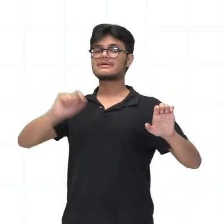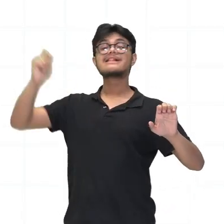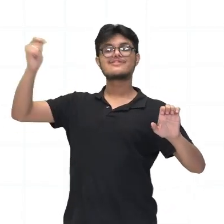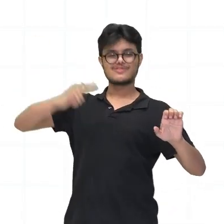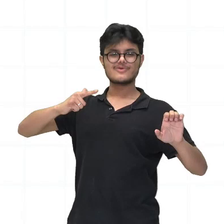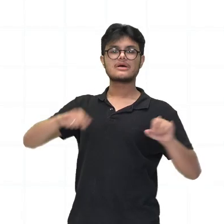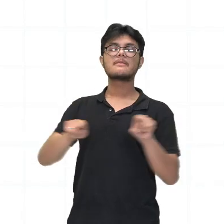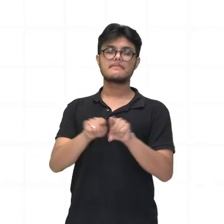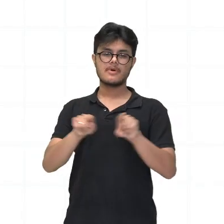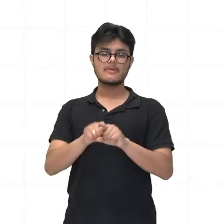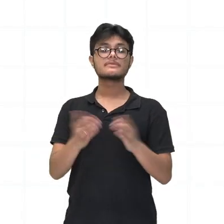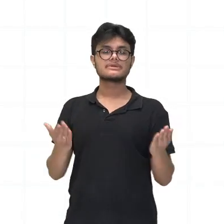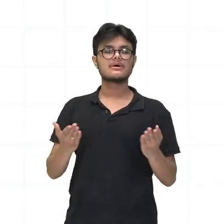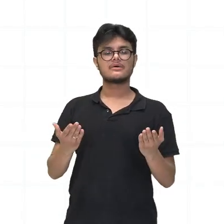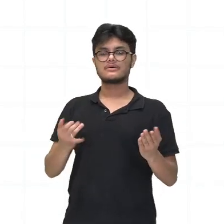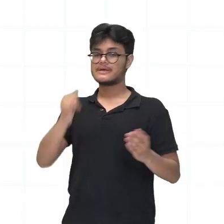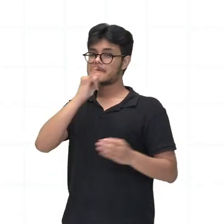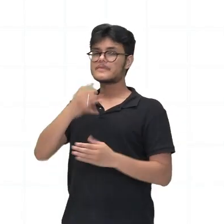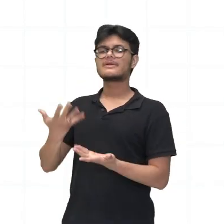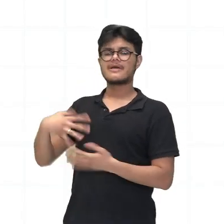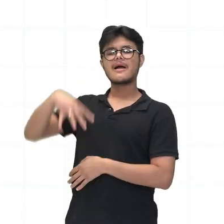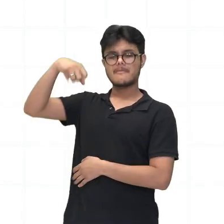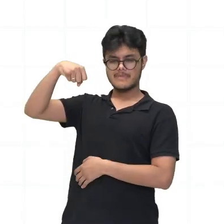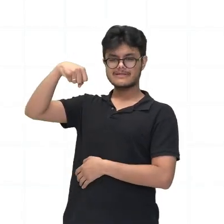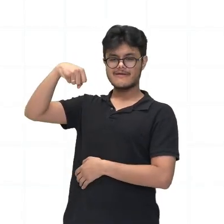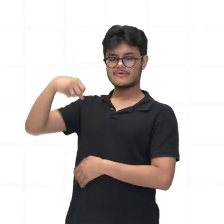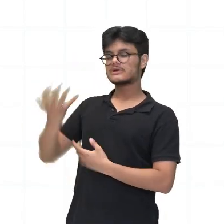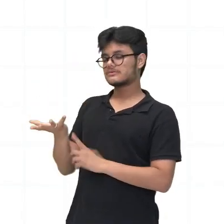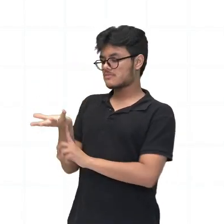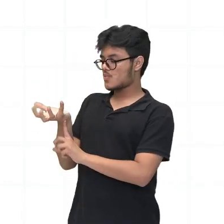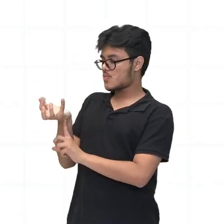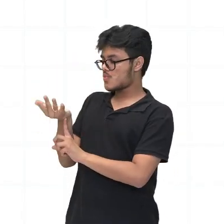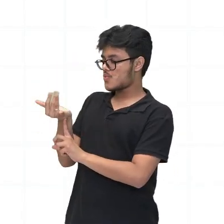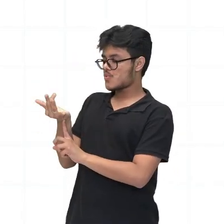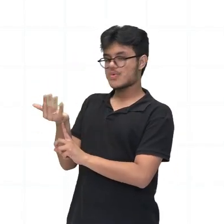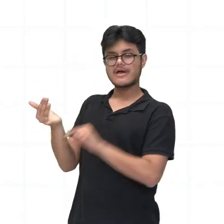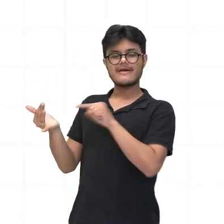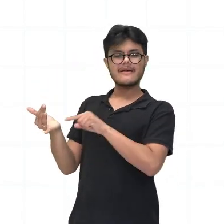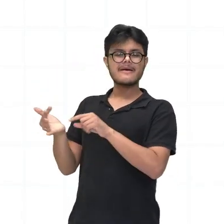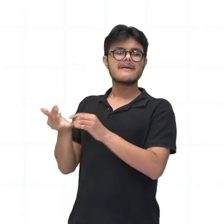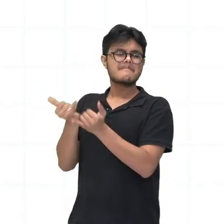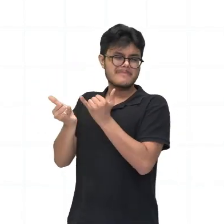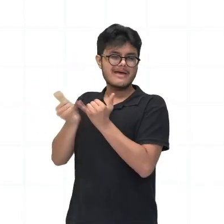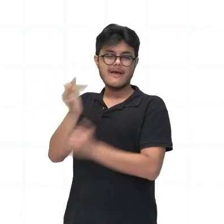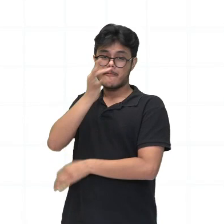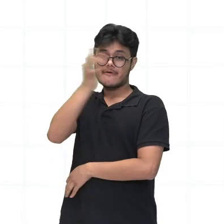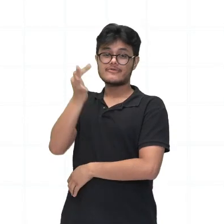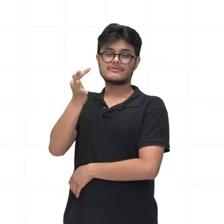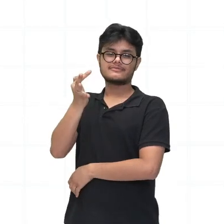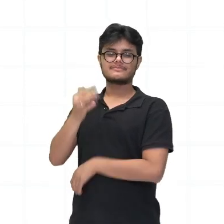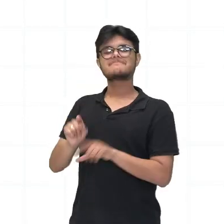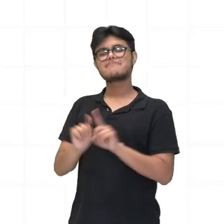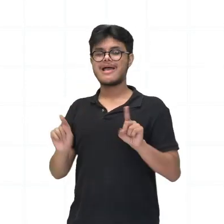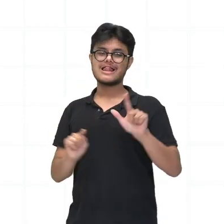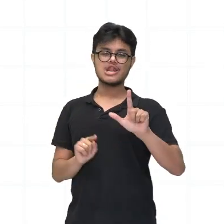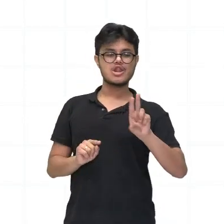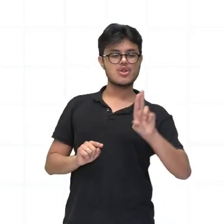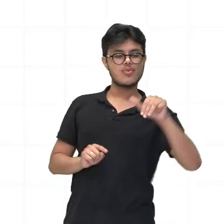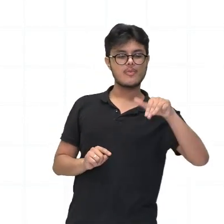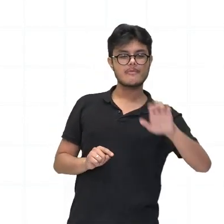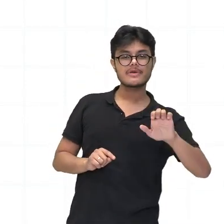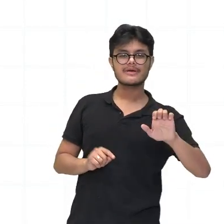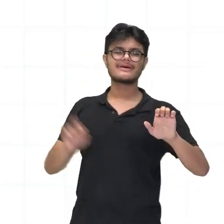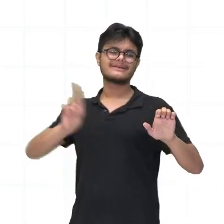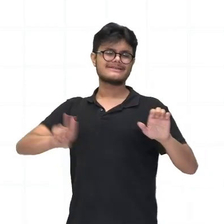ok? E aí, então, é uma metáfora, porque ele associa esse elemento, que é a chama do isqueiro,